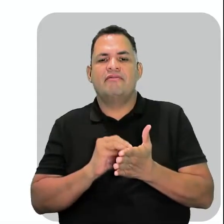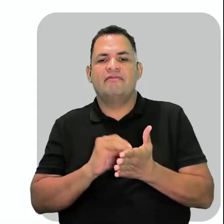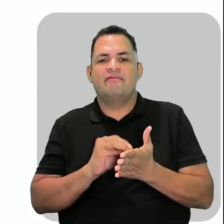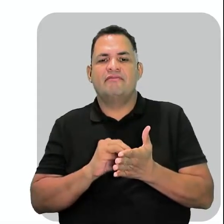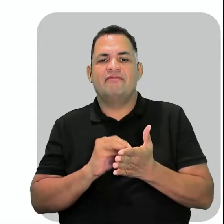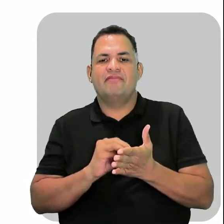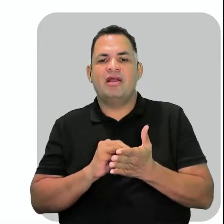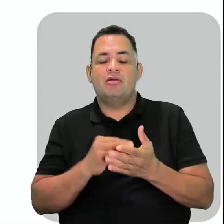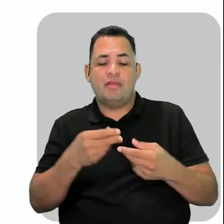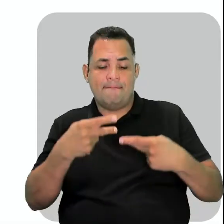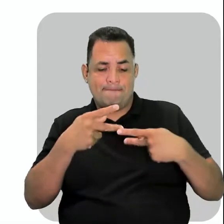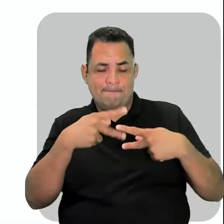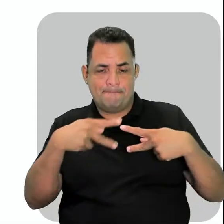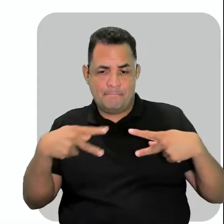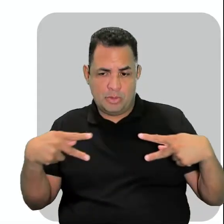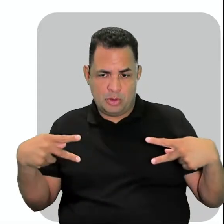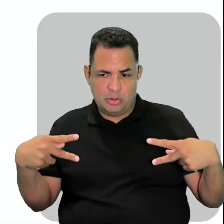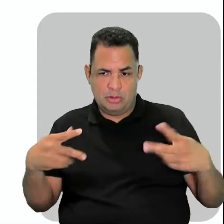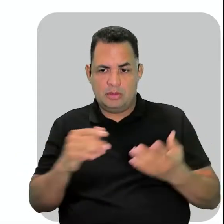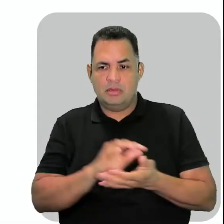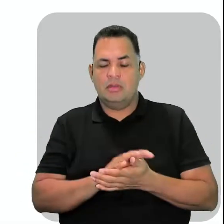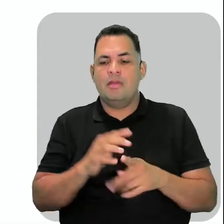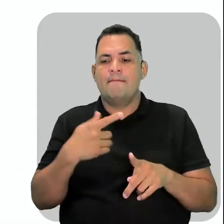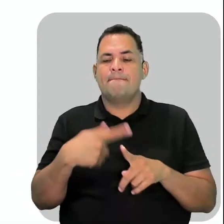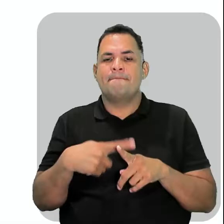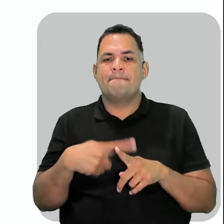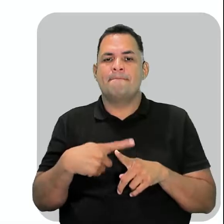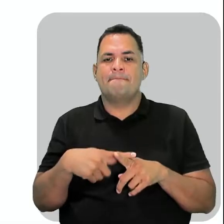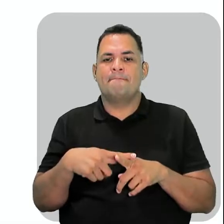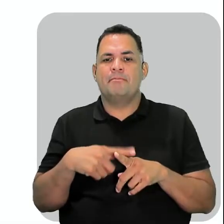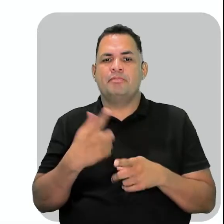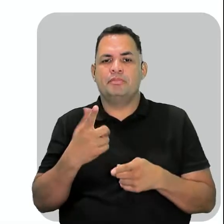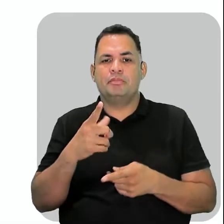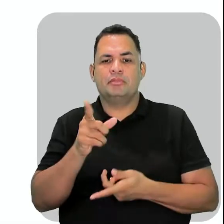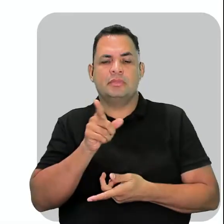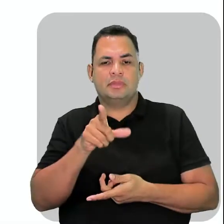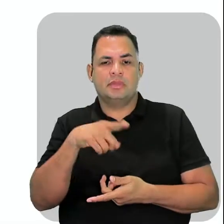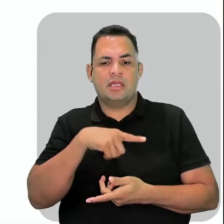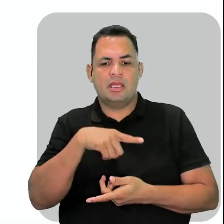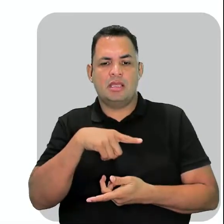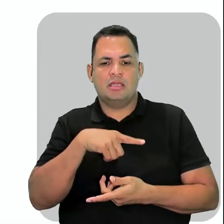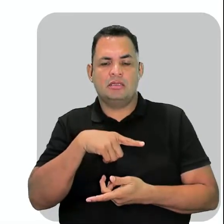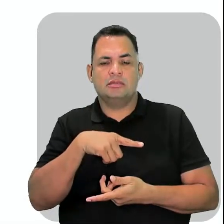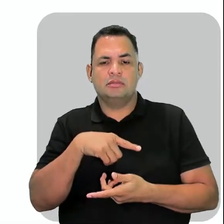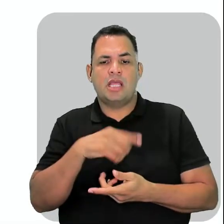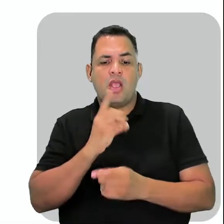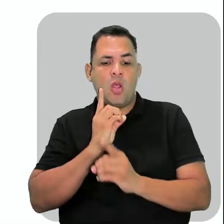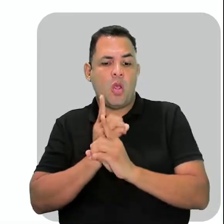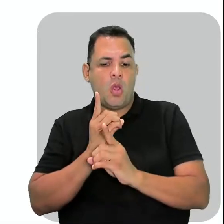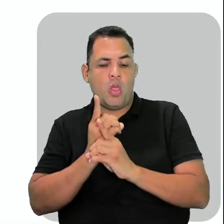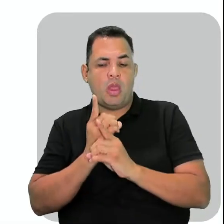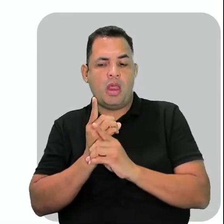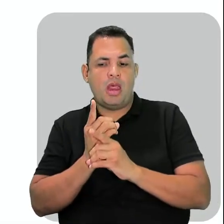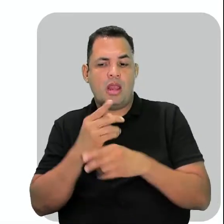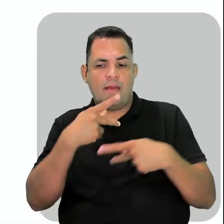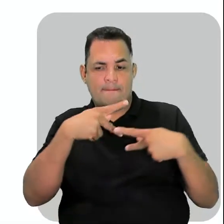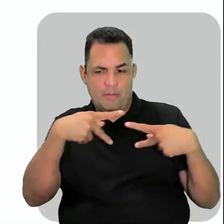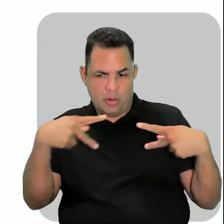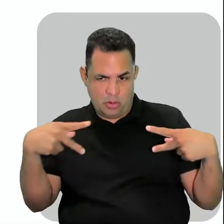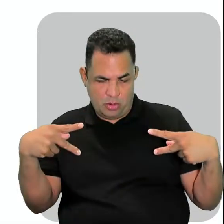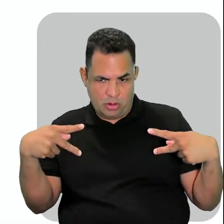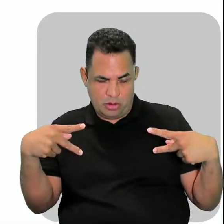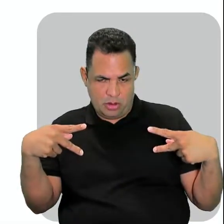de proteína, gente. Proteína, porque é lá que a gente vai encontrar os aminoácidos. Você se alimenta